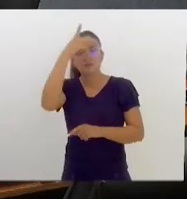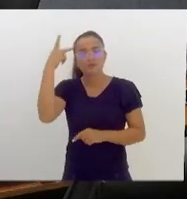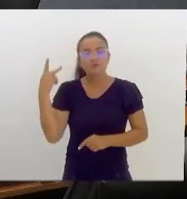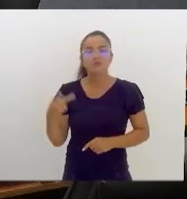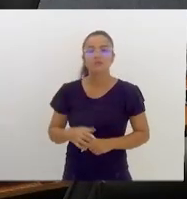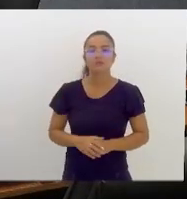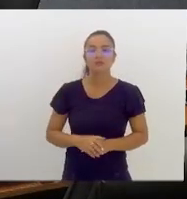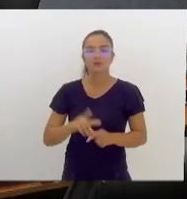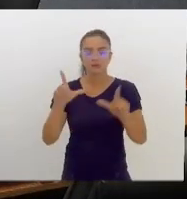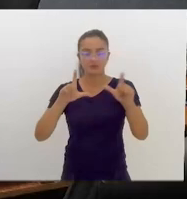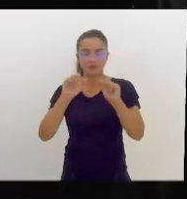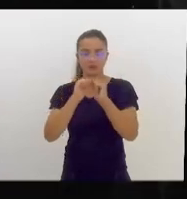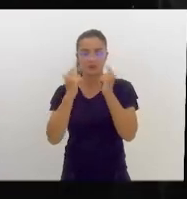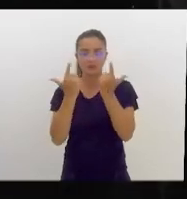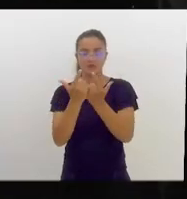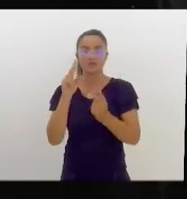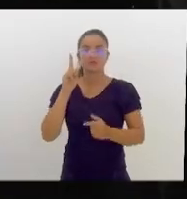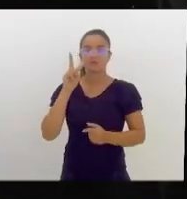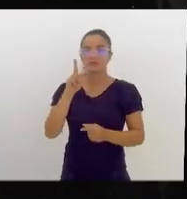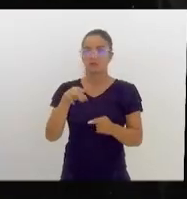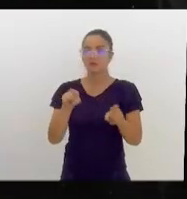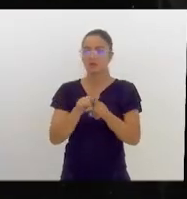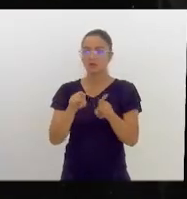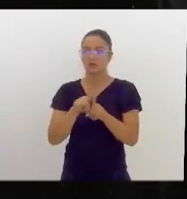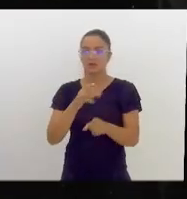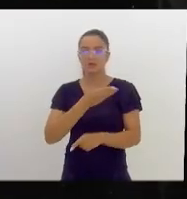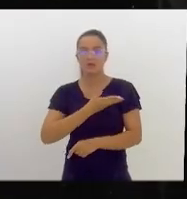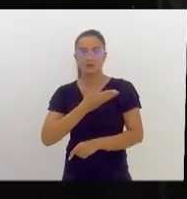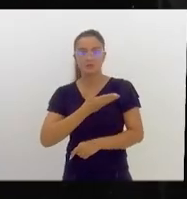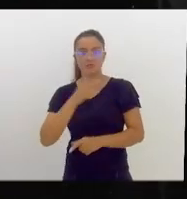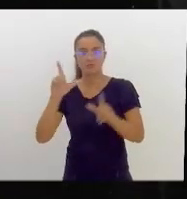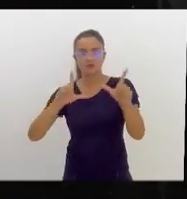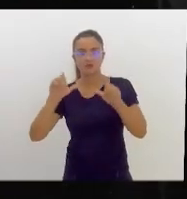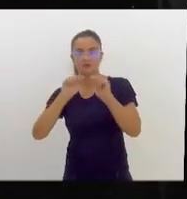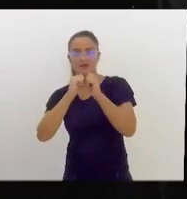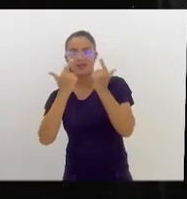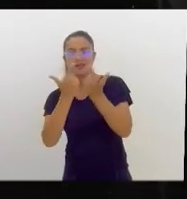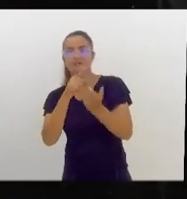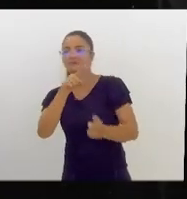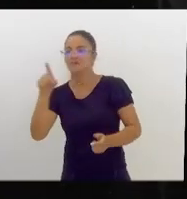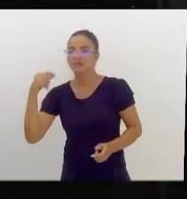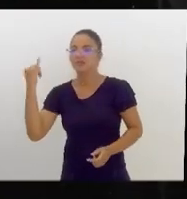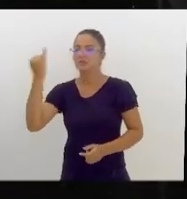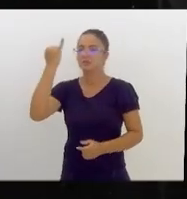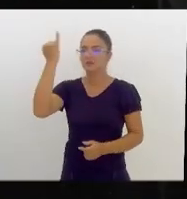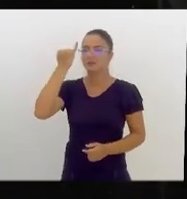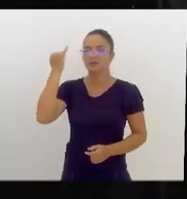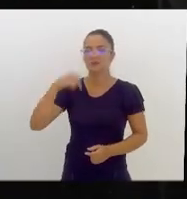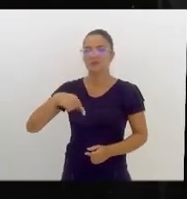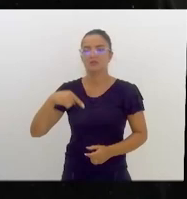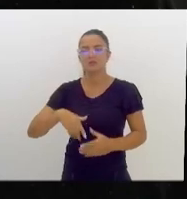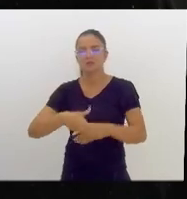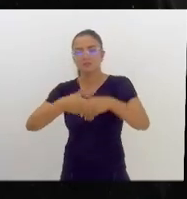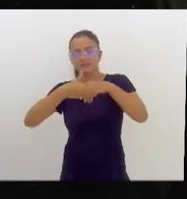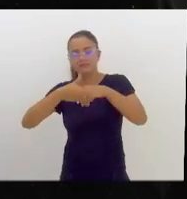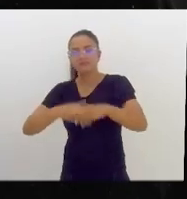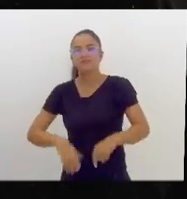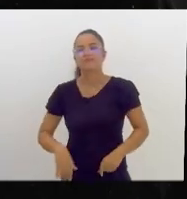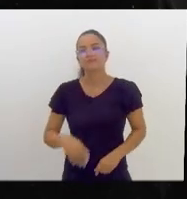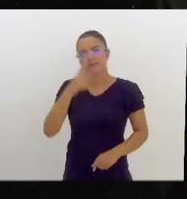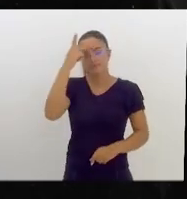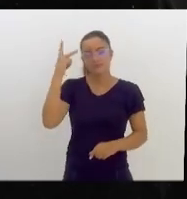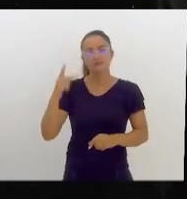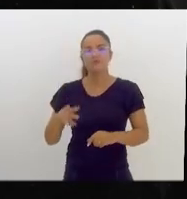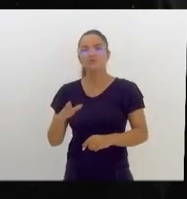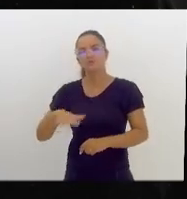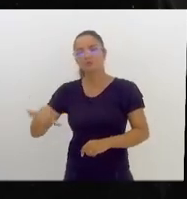TV Alerj, aos nossos amigos da TV Alerj, que façam uma saudação a todos vocês, vocês são importantes aqui nessa casa, né, ao pessoal da TV Alerj, a